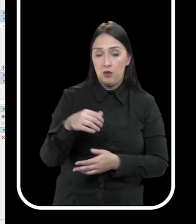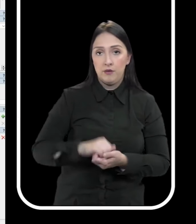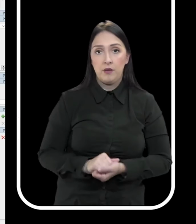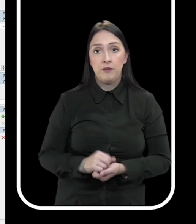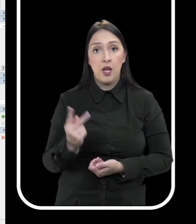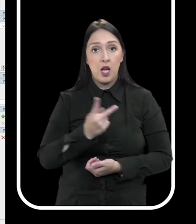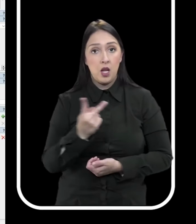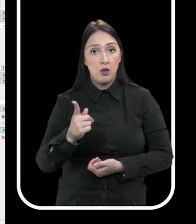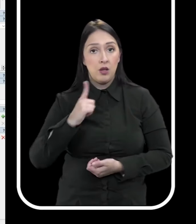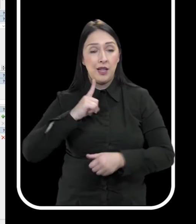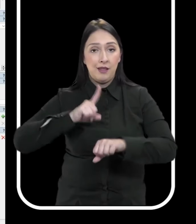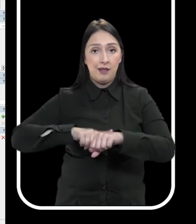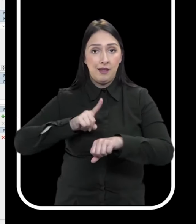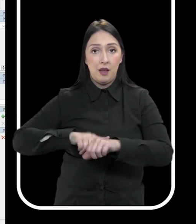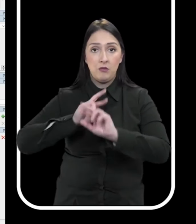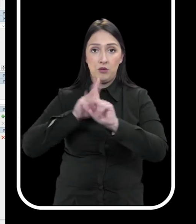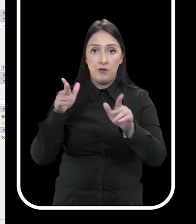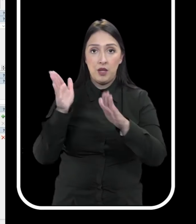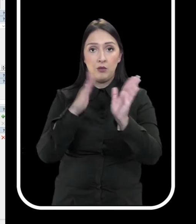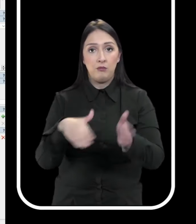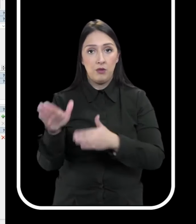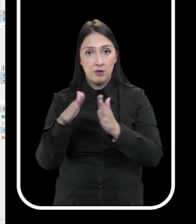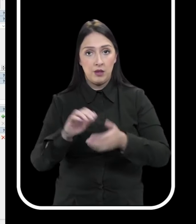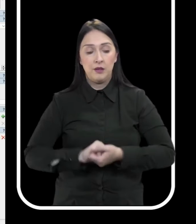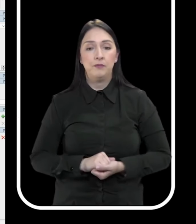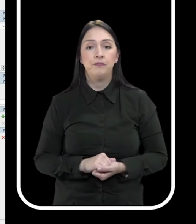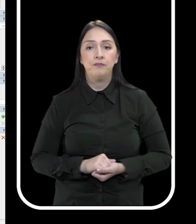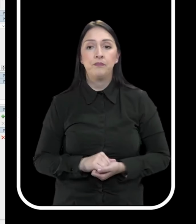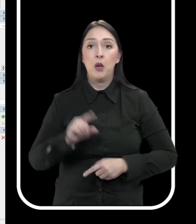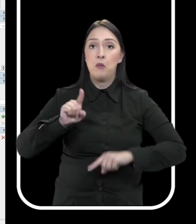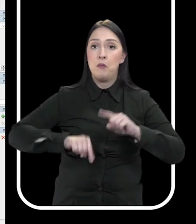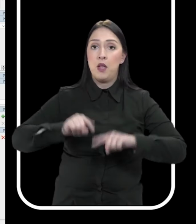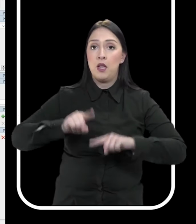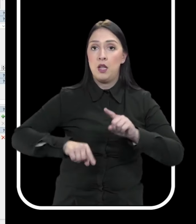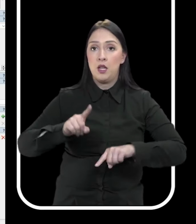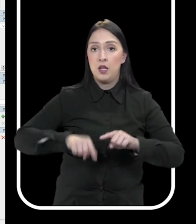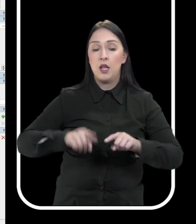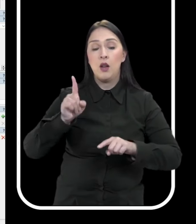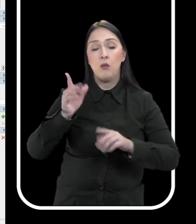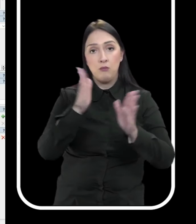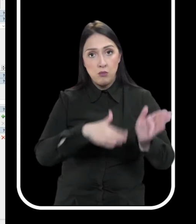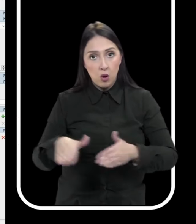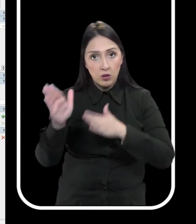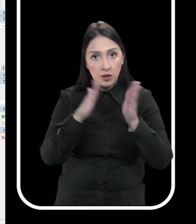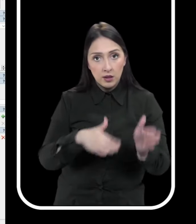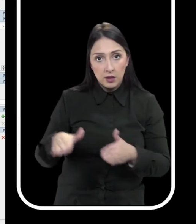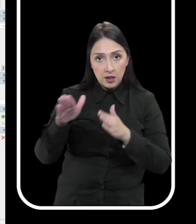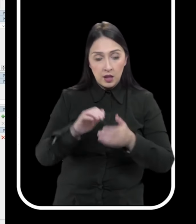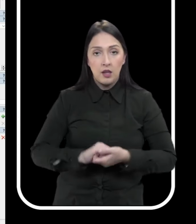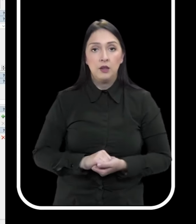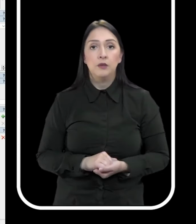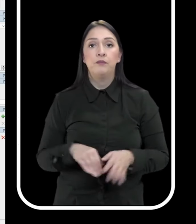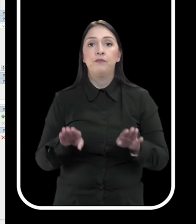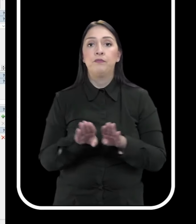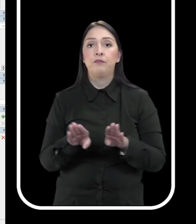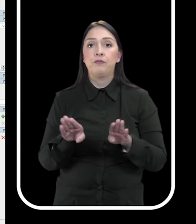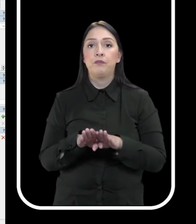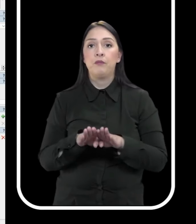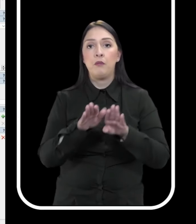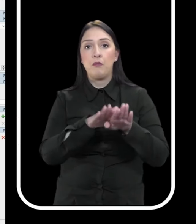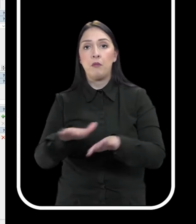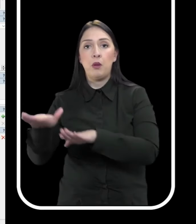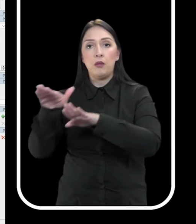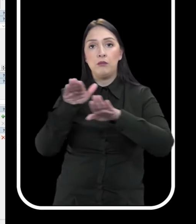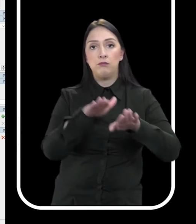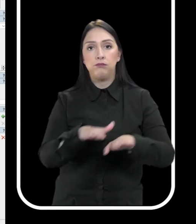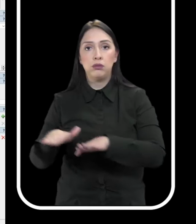nova. Consequentemente, elas têm tempos diferentes de processamento. O material ele vai ser processado, ele vai